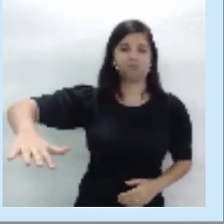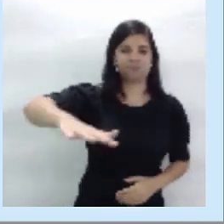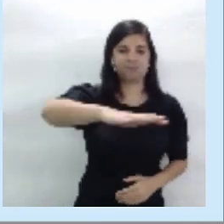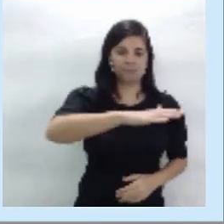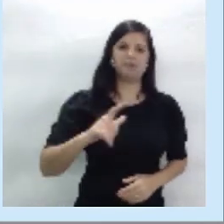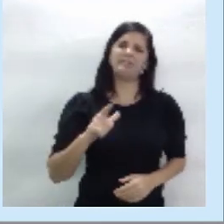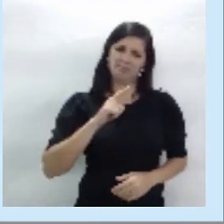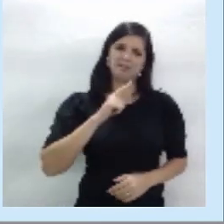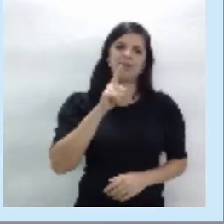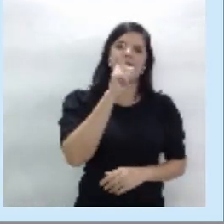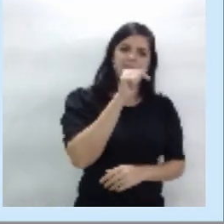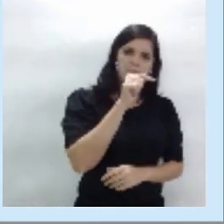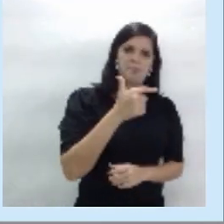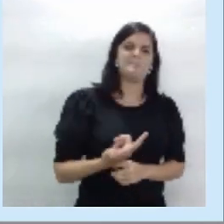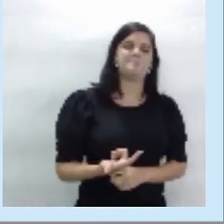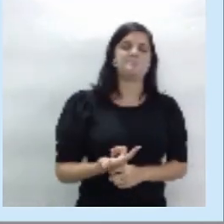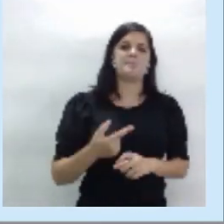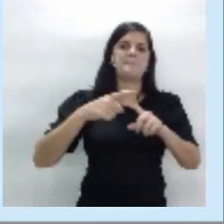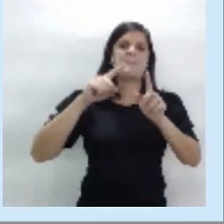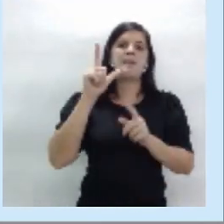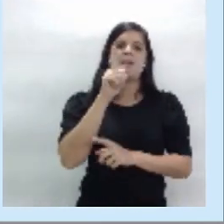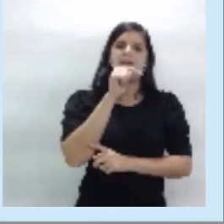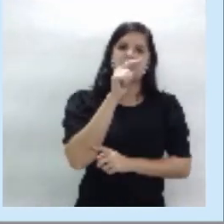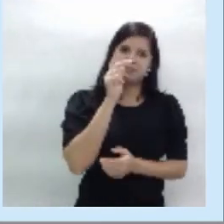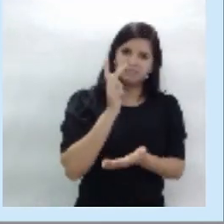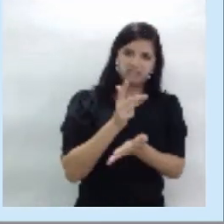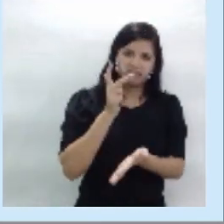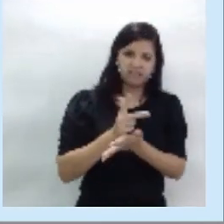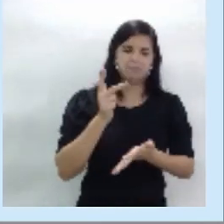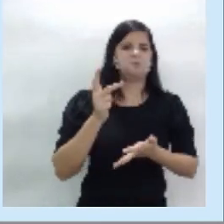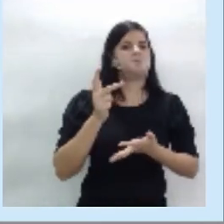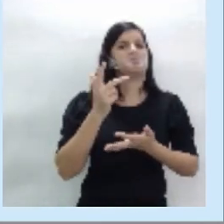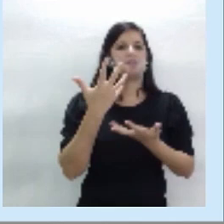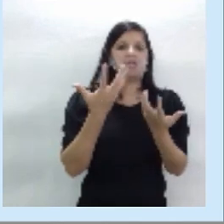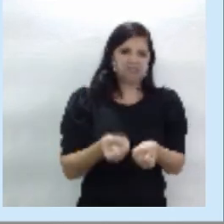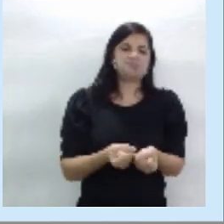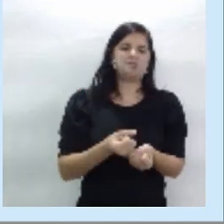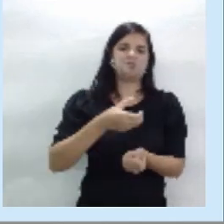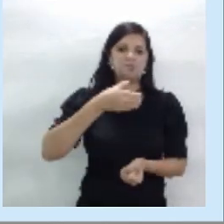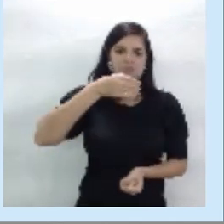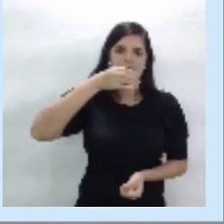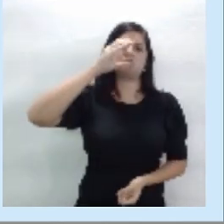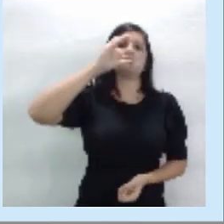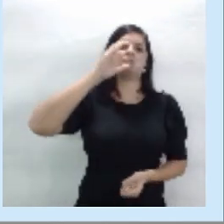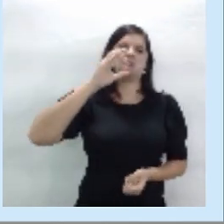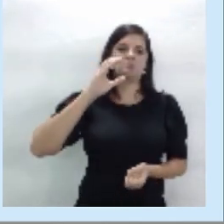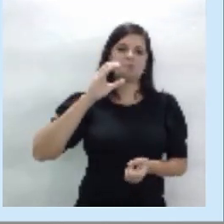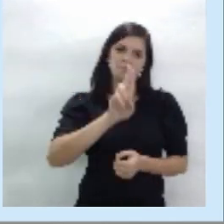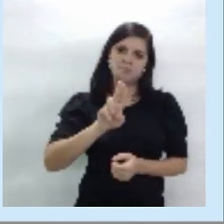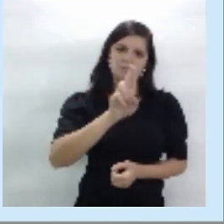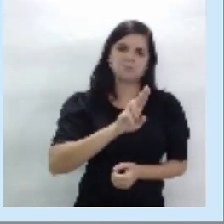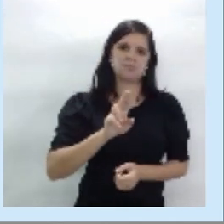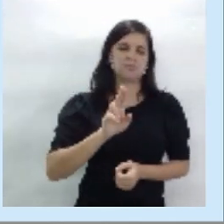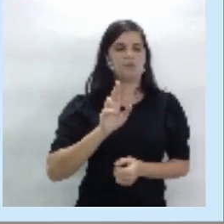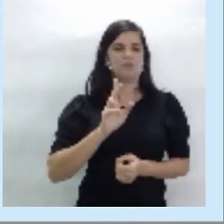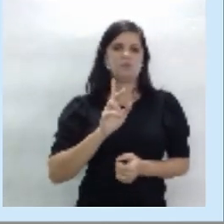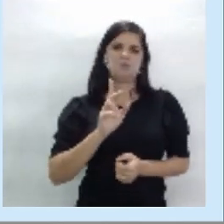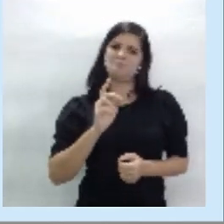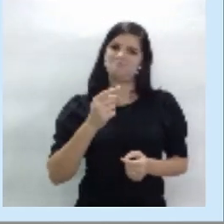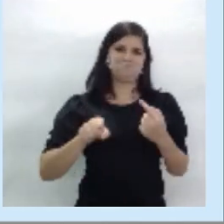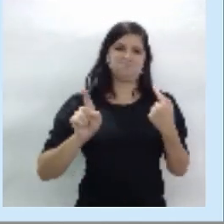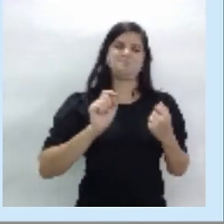nem sempre a água ela está disponível para que nós possamos ingerir, utilizar, tá? Para algum modo, tá? Se